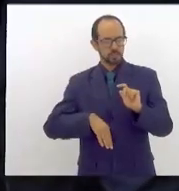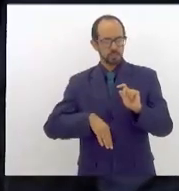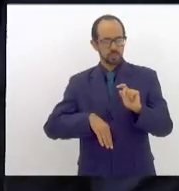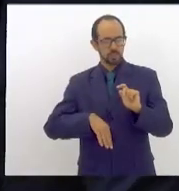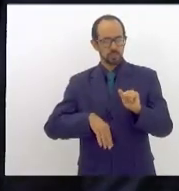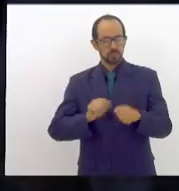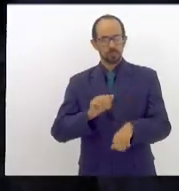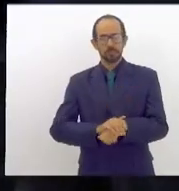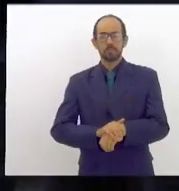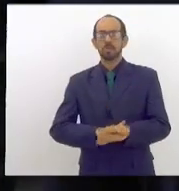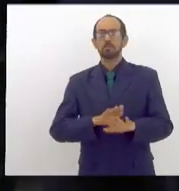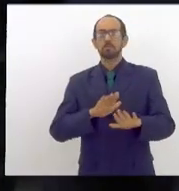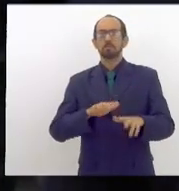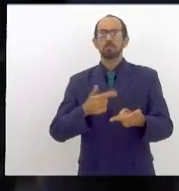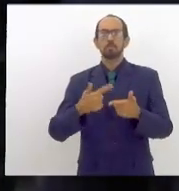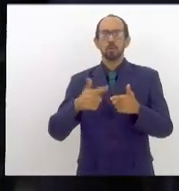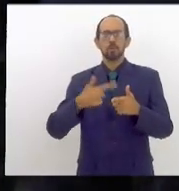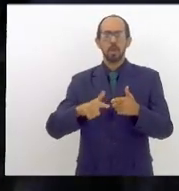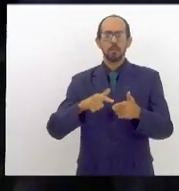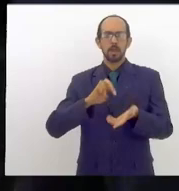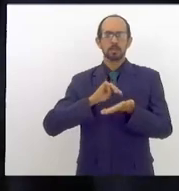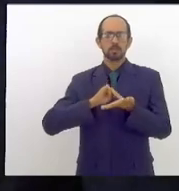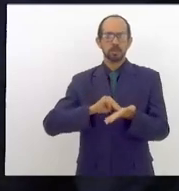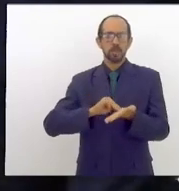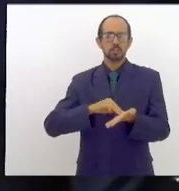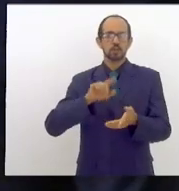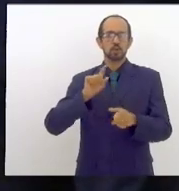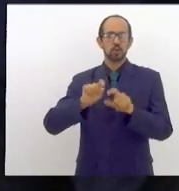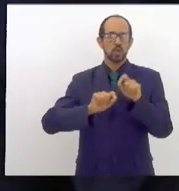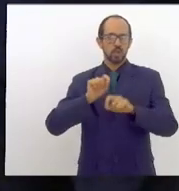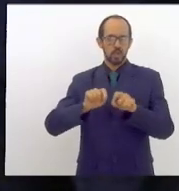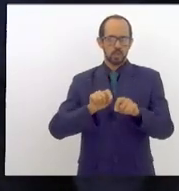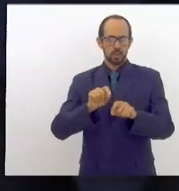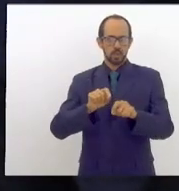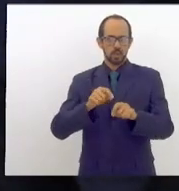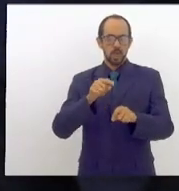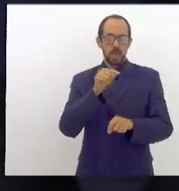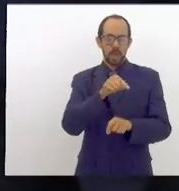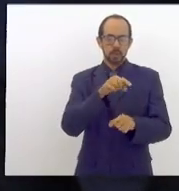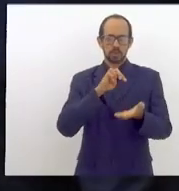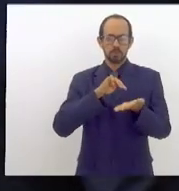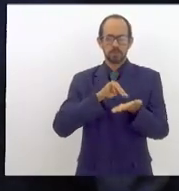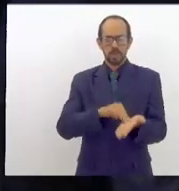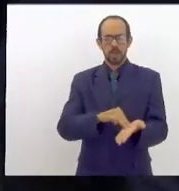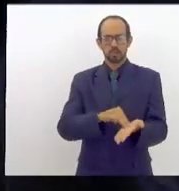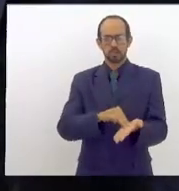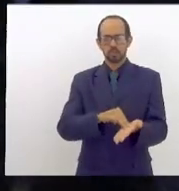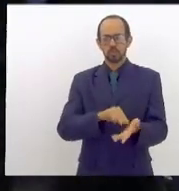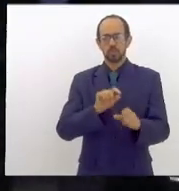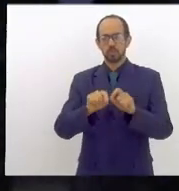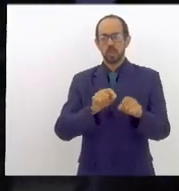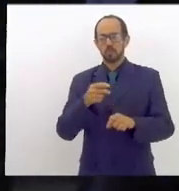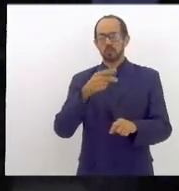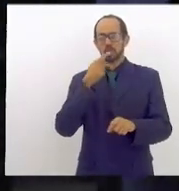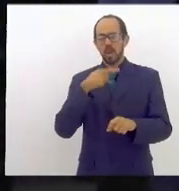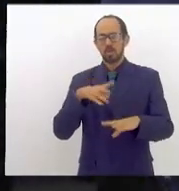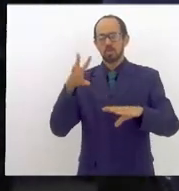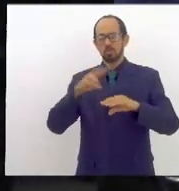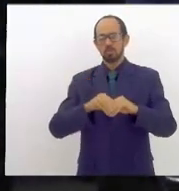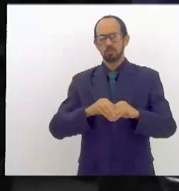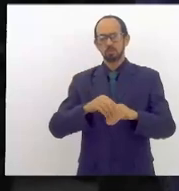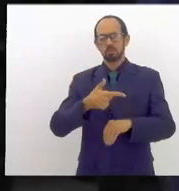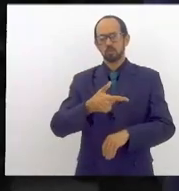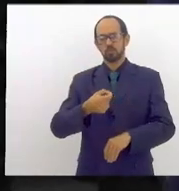disse ontem aqui é que esta mensagem esta mensagem fala fala da recomposição do ano de